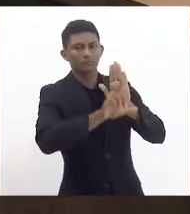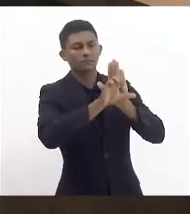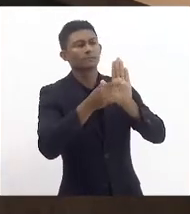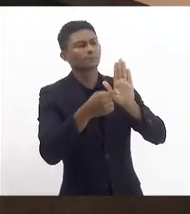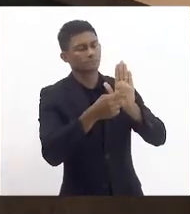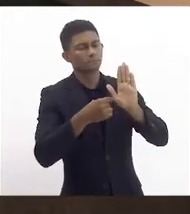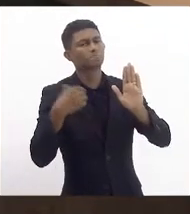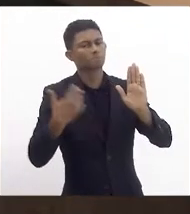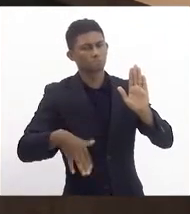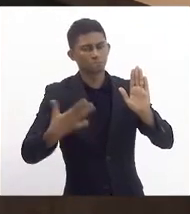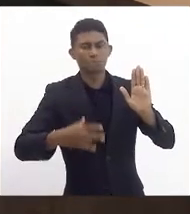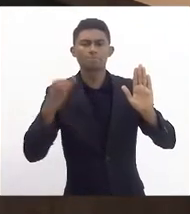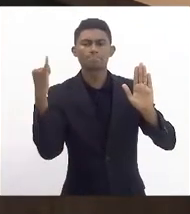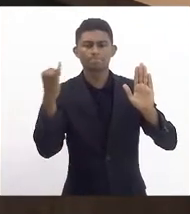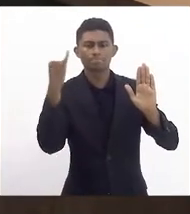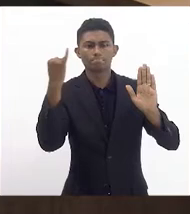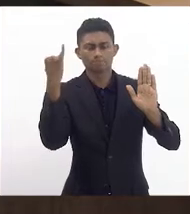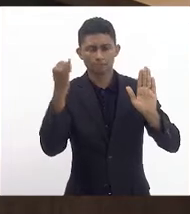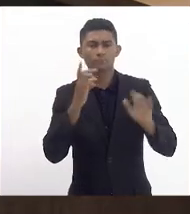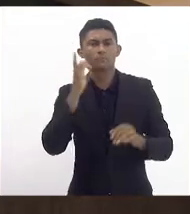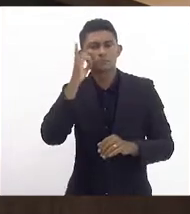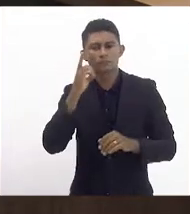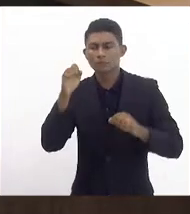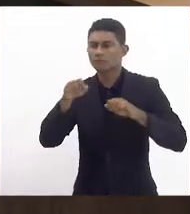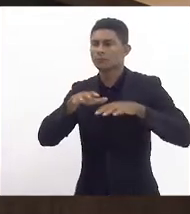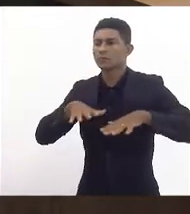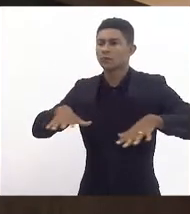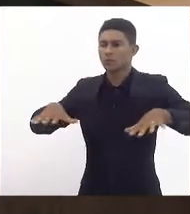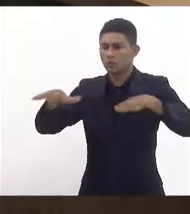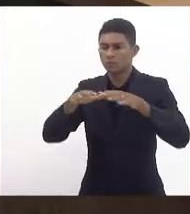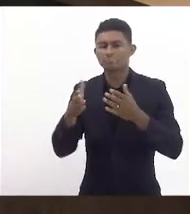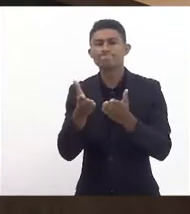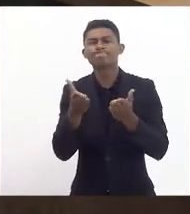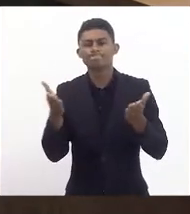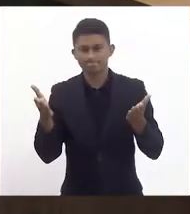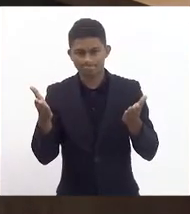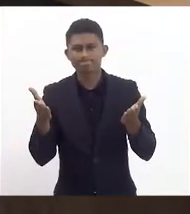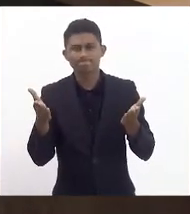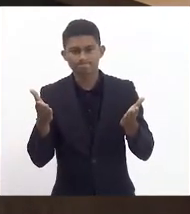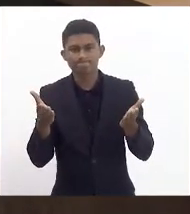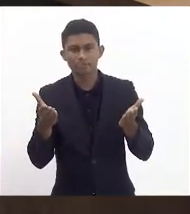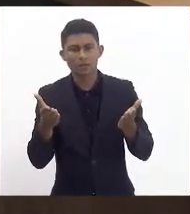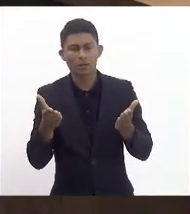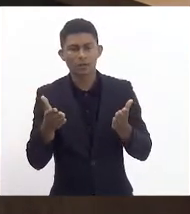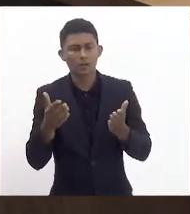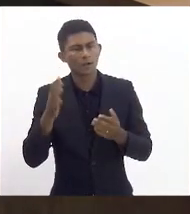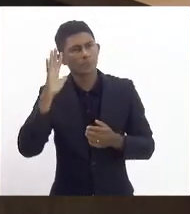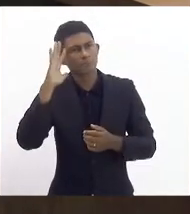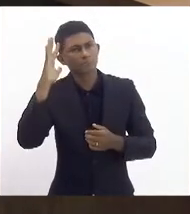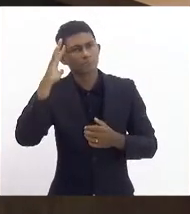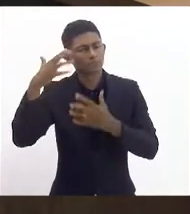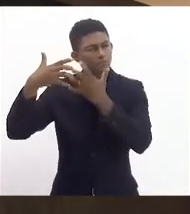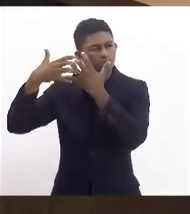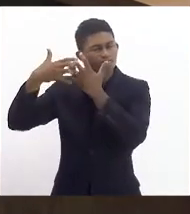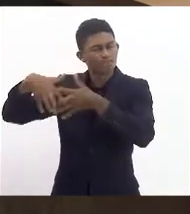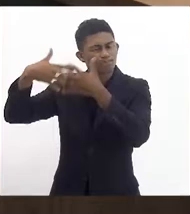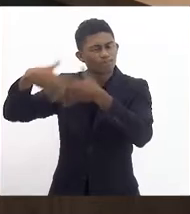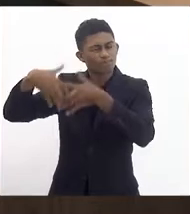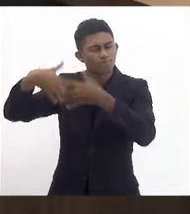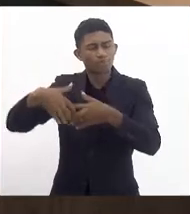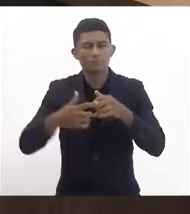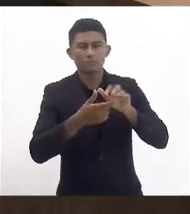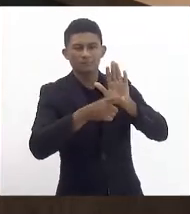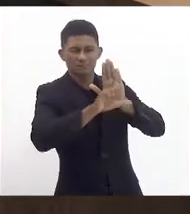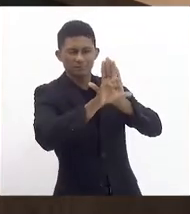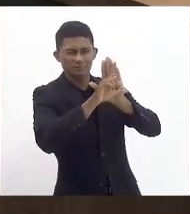mérito. Acho que os deputados são muito felizes quando trazem a reflexão, né, de diversas